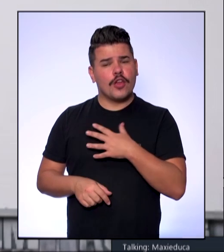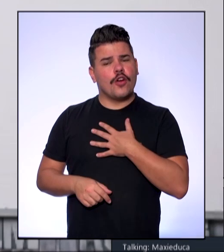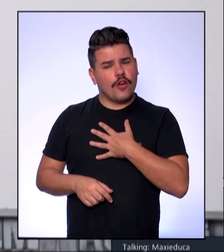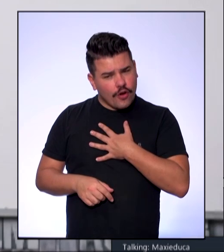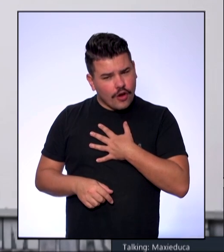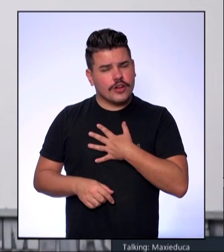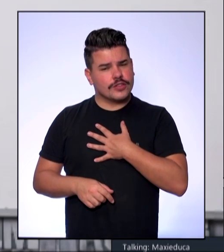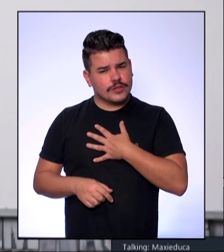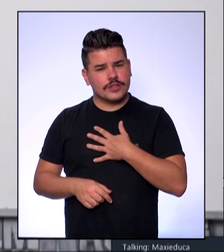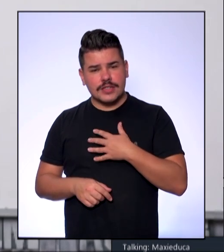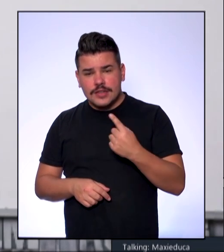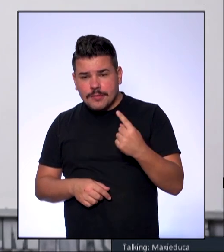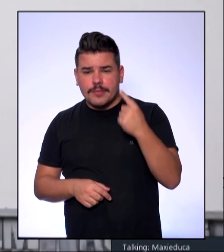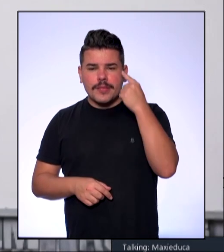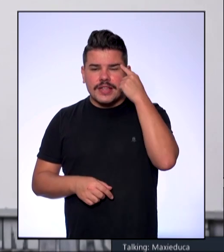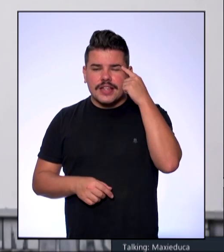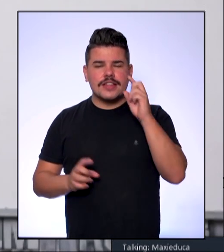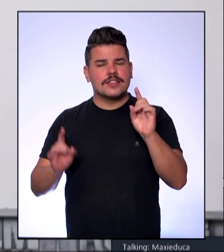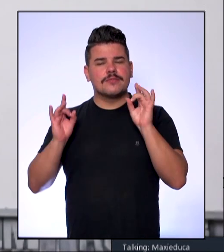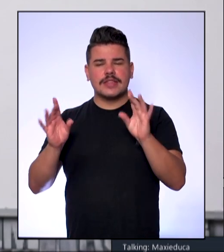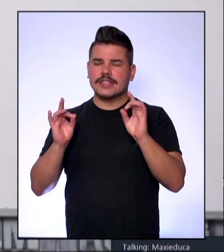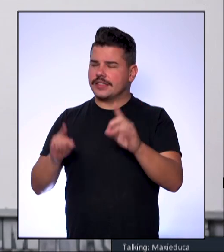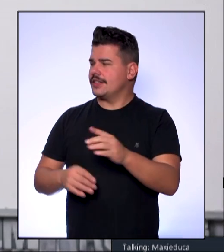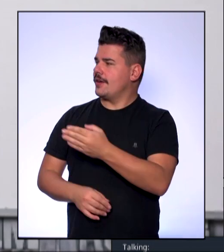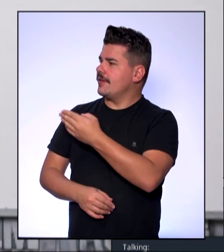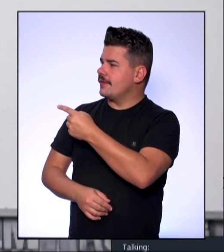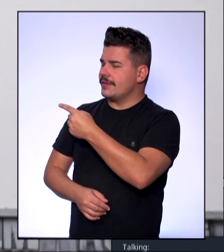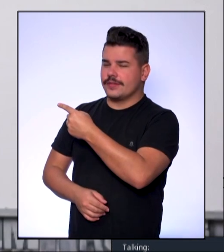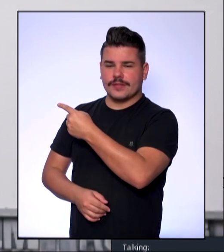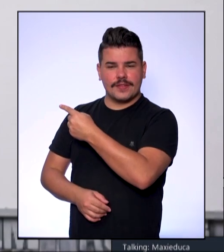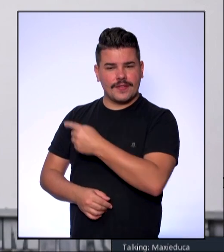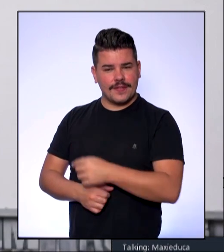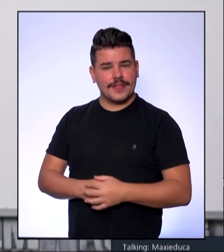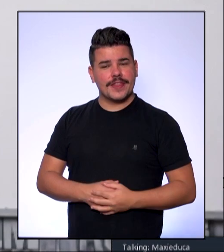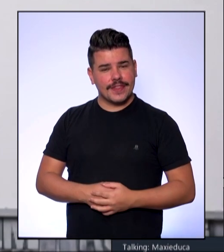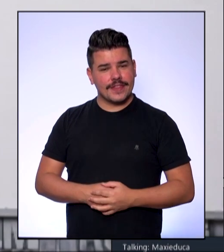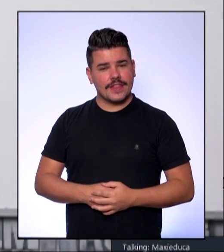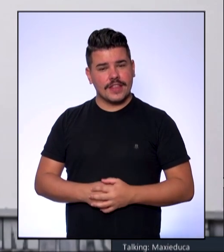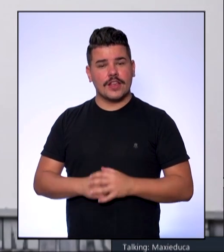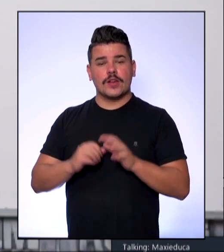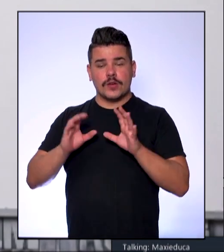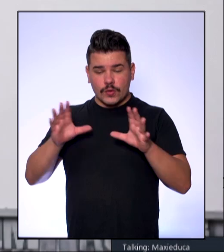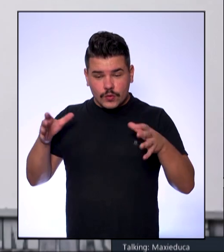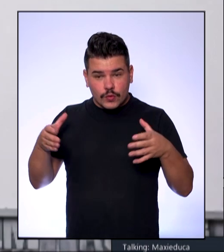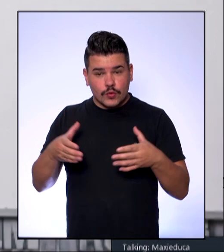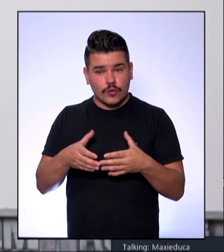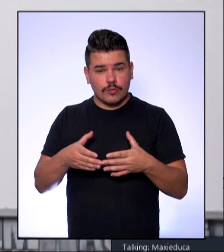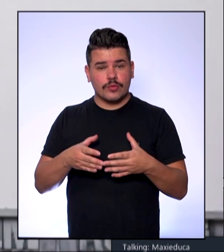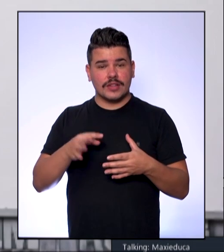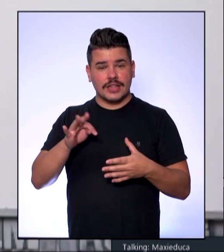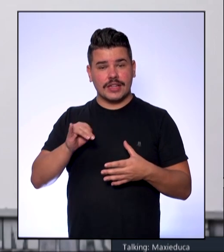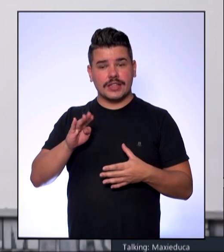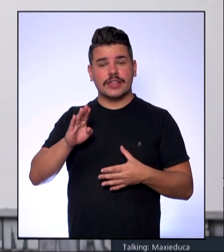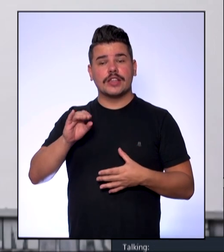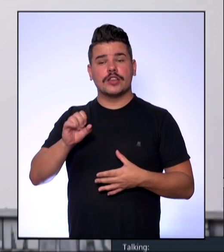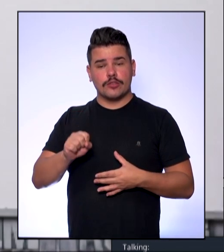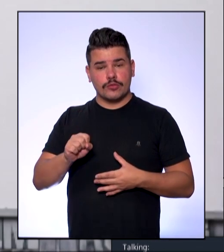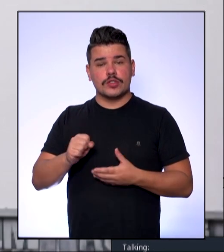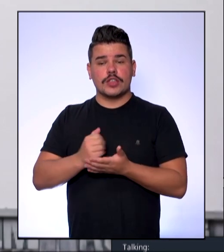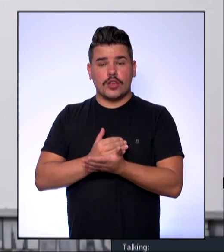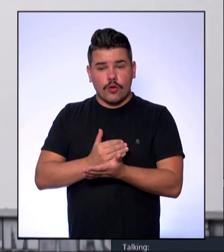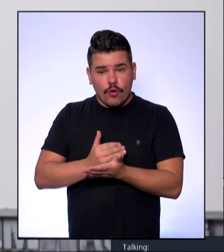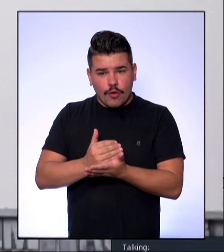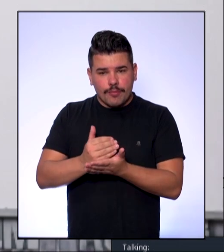elas e pensar em especial nas tribos que vão formar